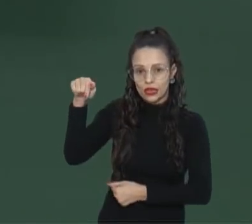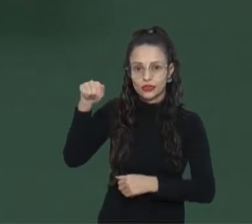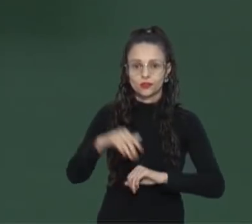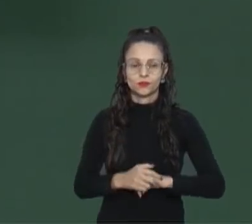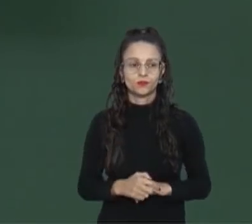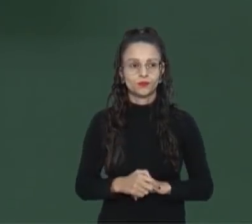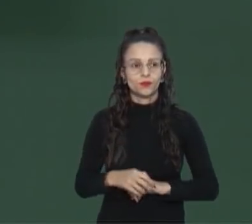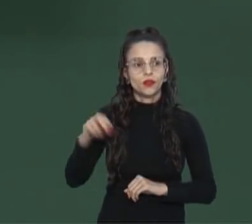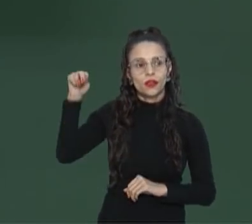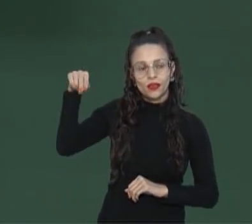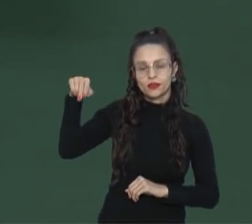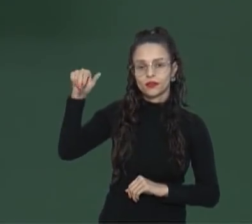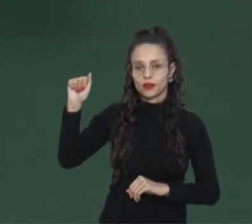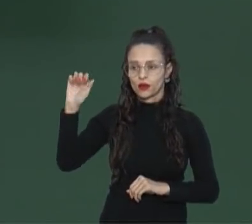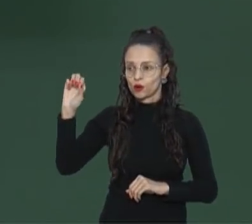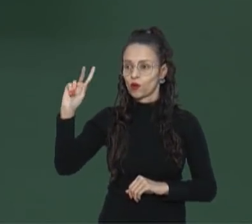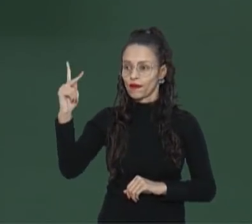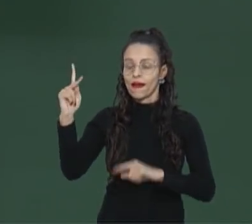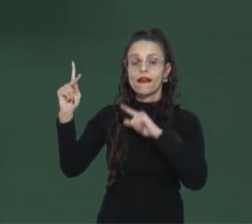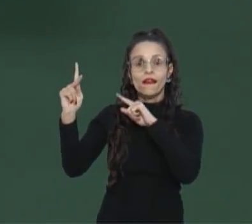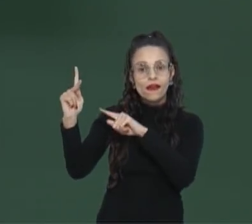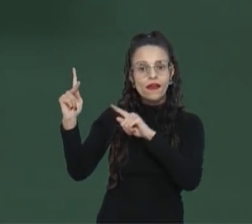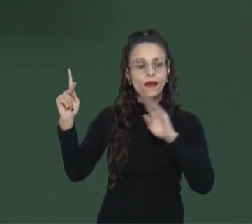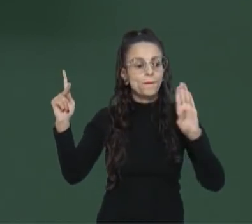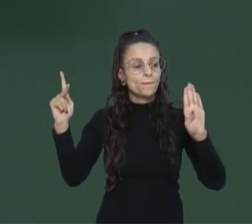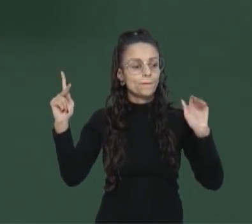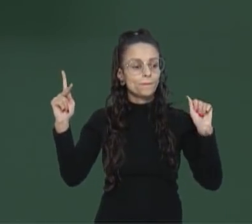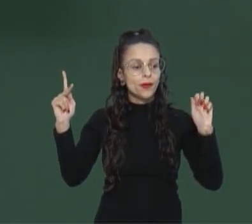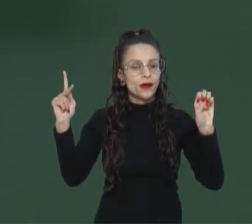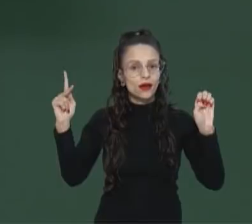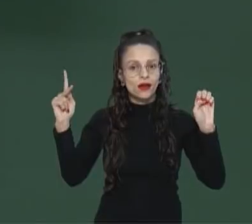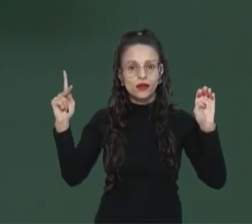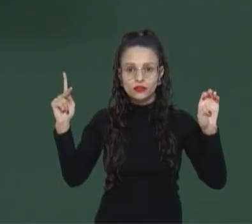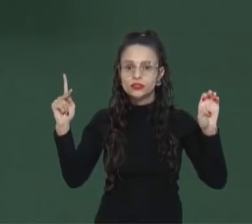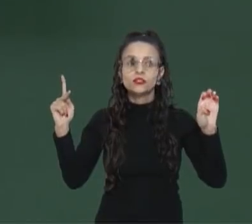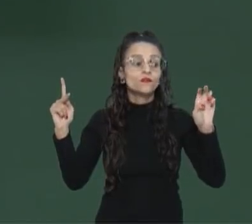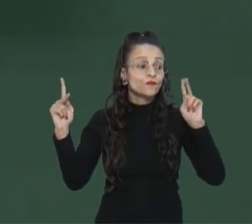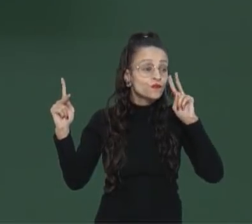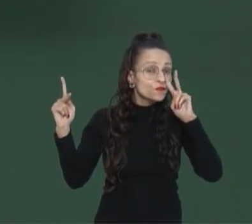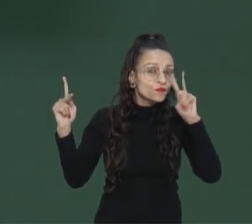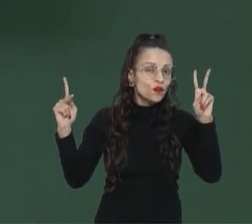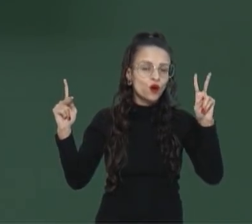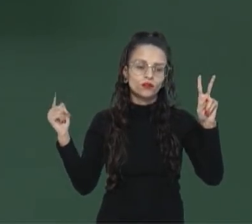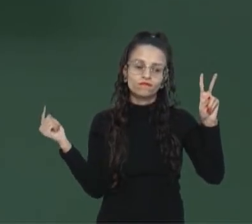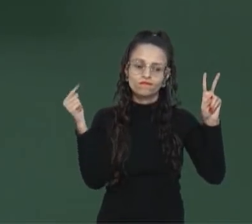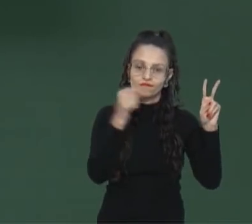O NaOH é uma base forte, então ele vai estar lá do outro lado, muito perto do 14, correto?